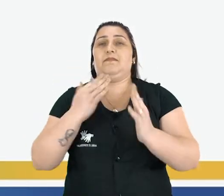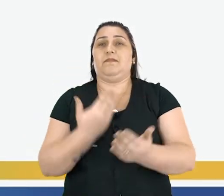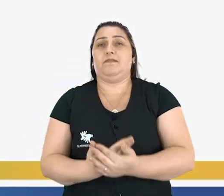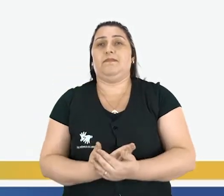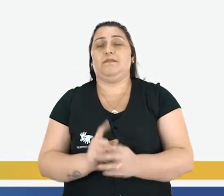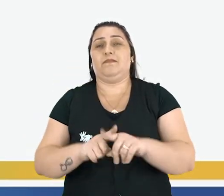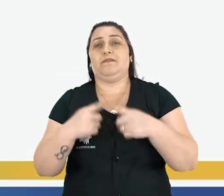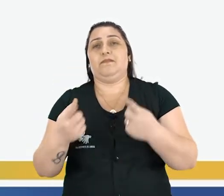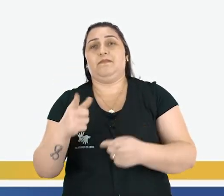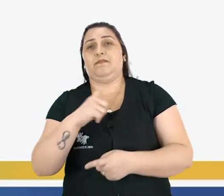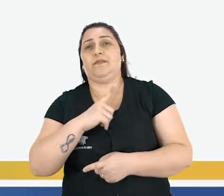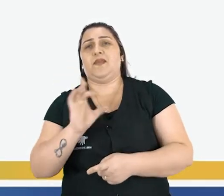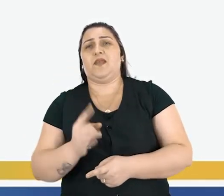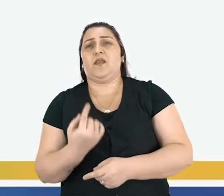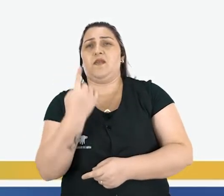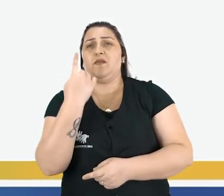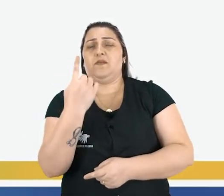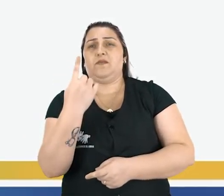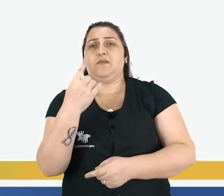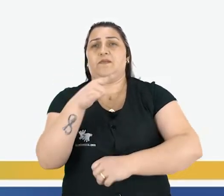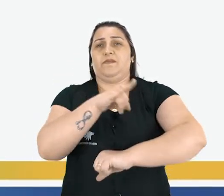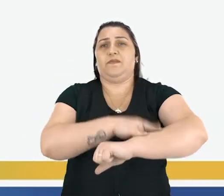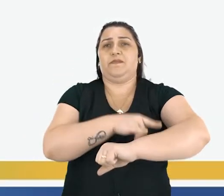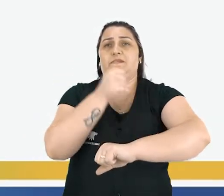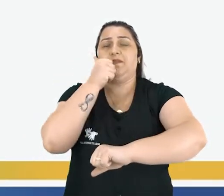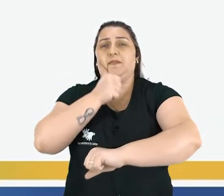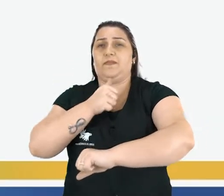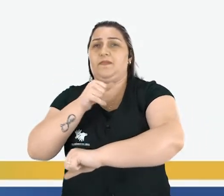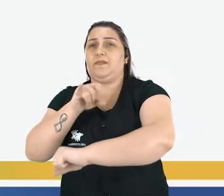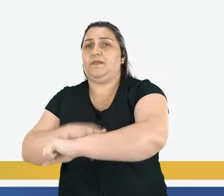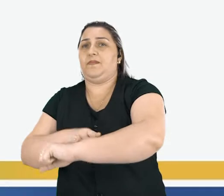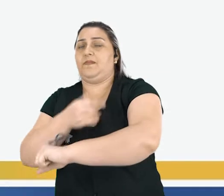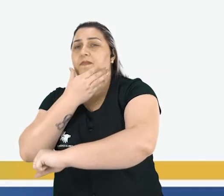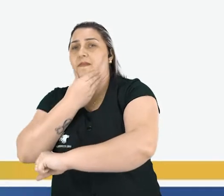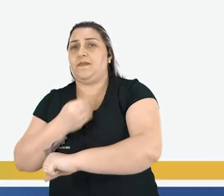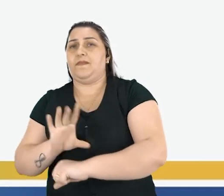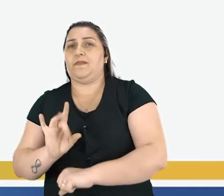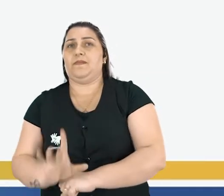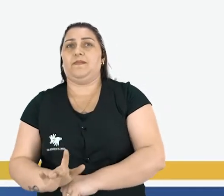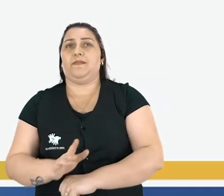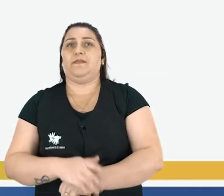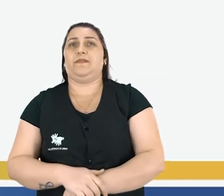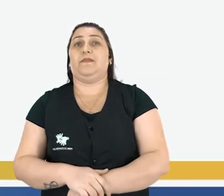da escola mas tem escola que tem somente o banheiro feminino e masculino